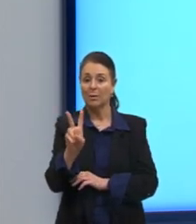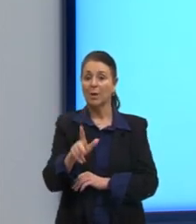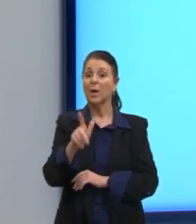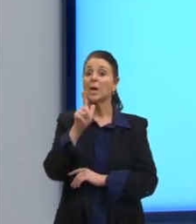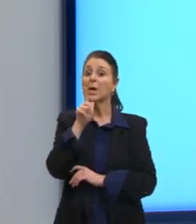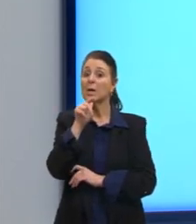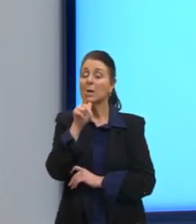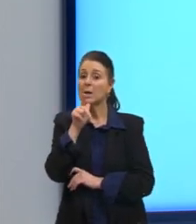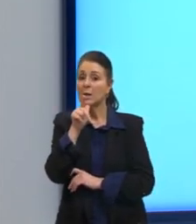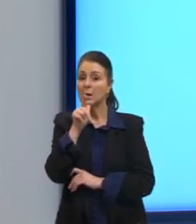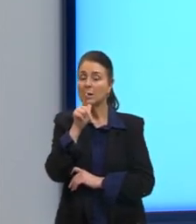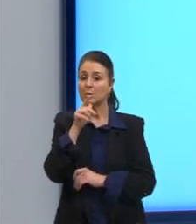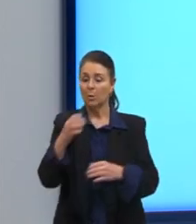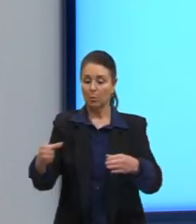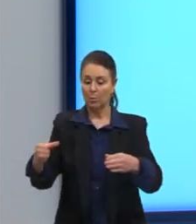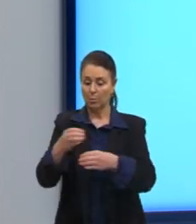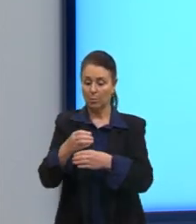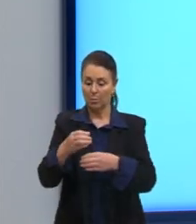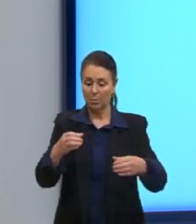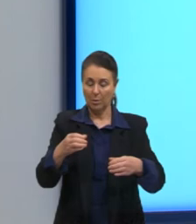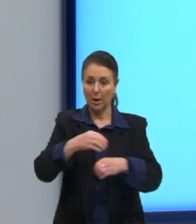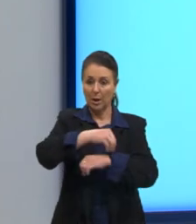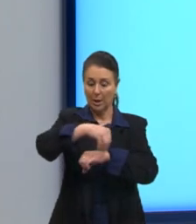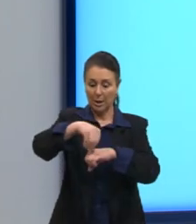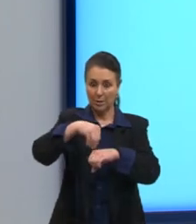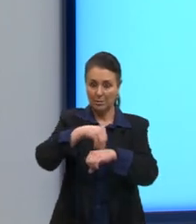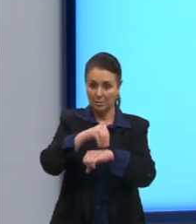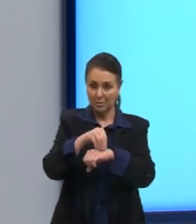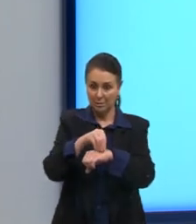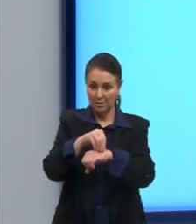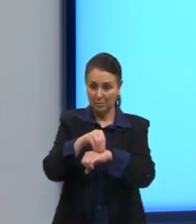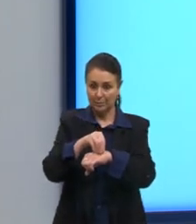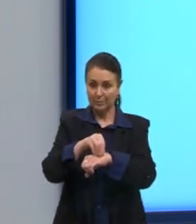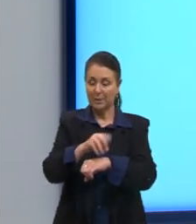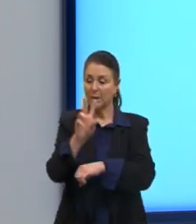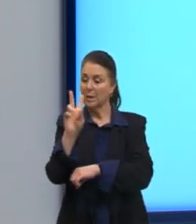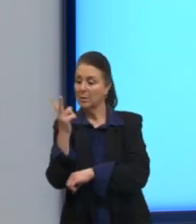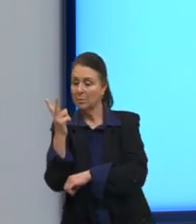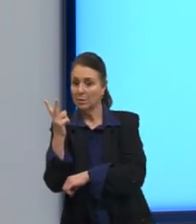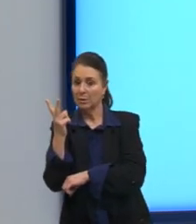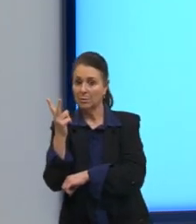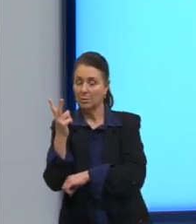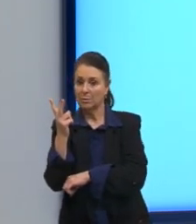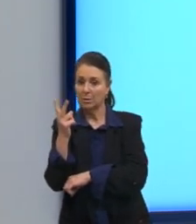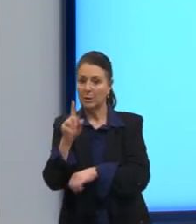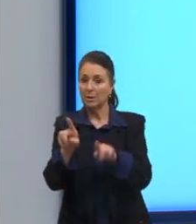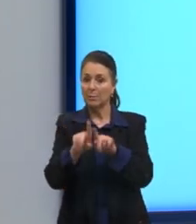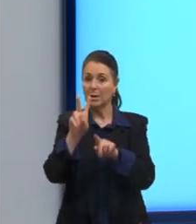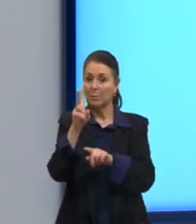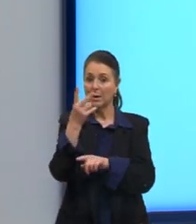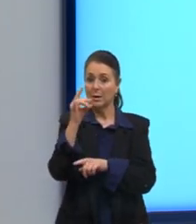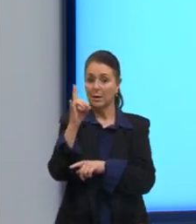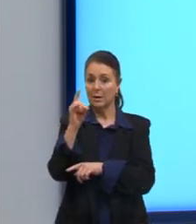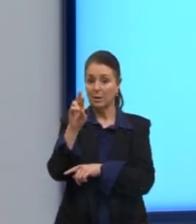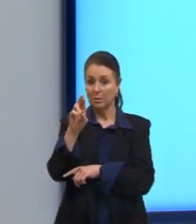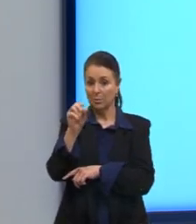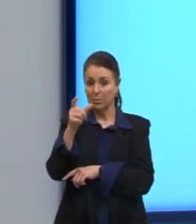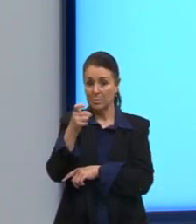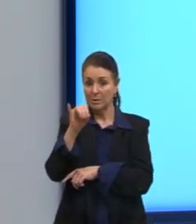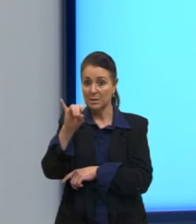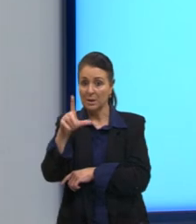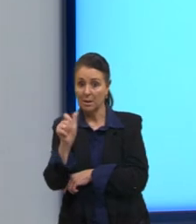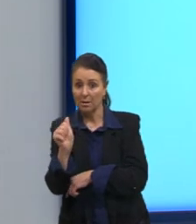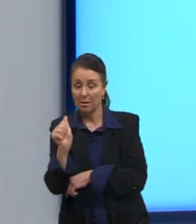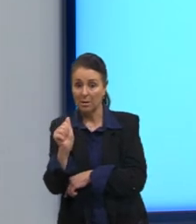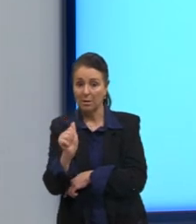numa água reagindo a uma molécula eu tenho que separar ela entre hidrogênio e entre uma hidroxila tá então